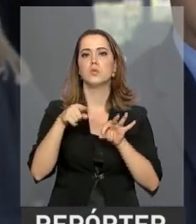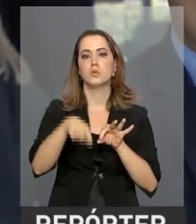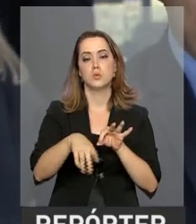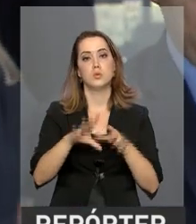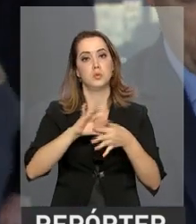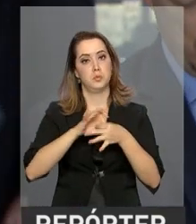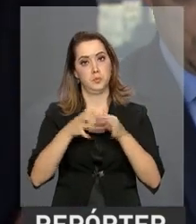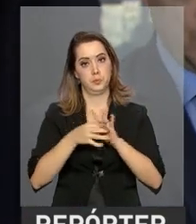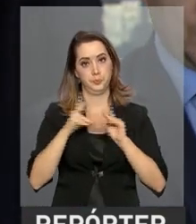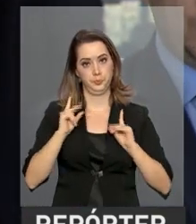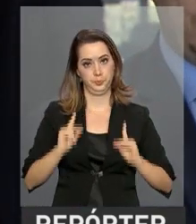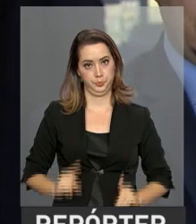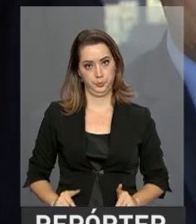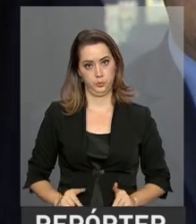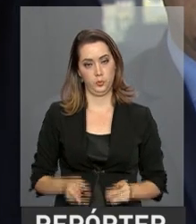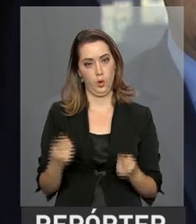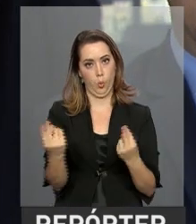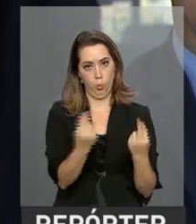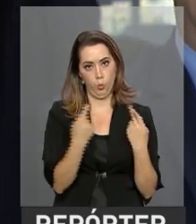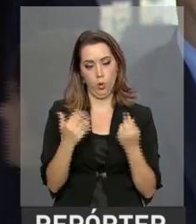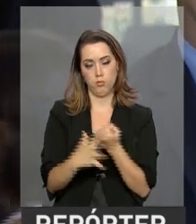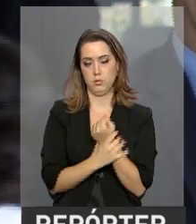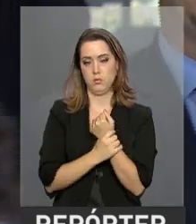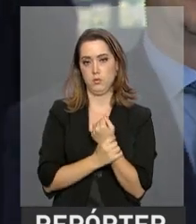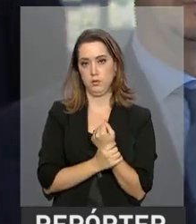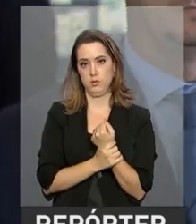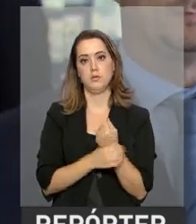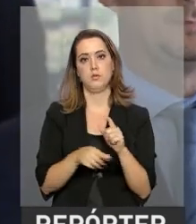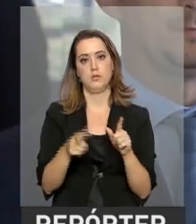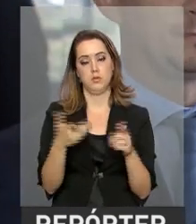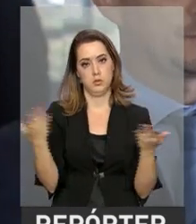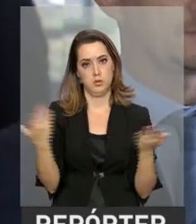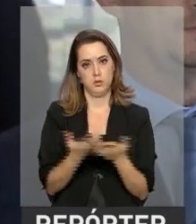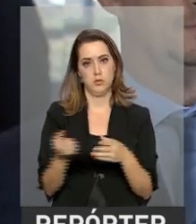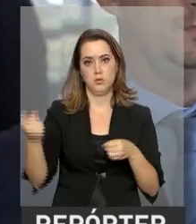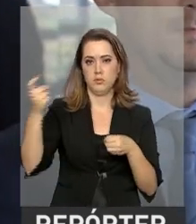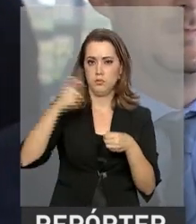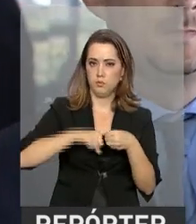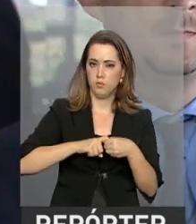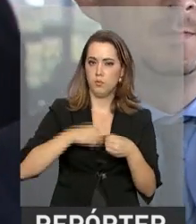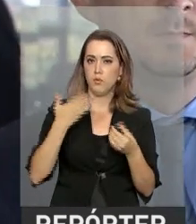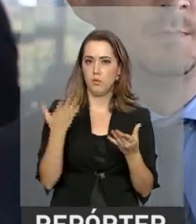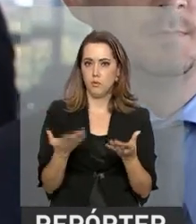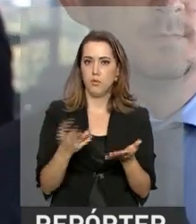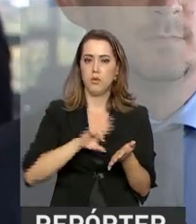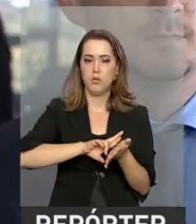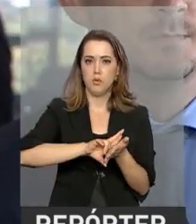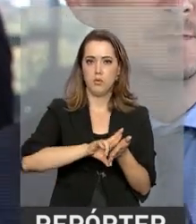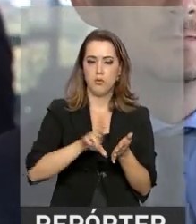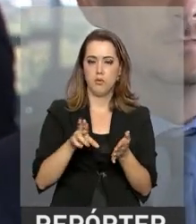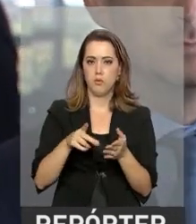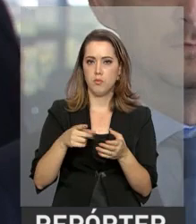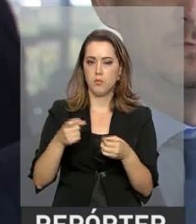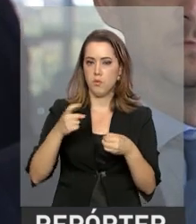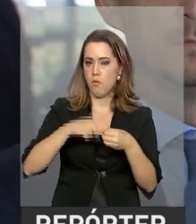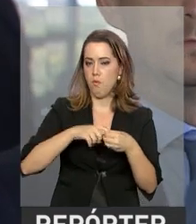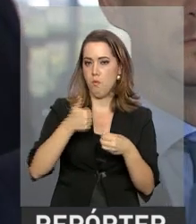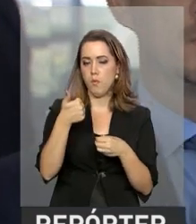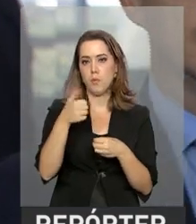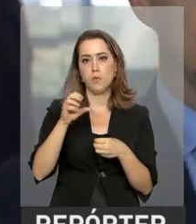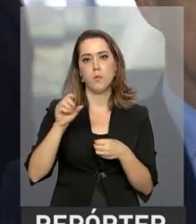O esquema de segurança é o mesmo mantido, o que houve foi o retorno de cerca de